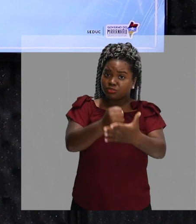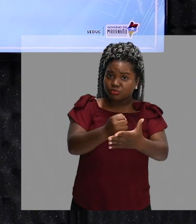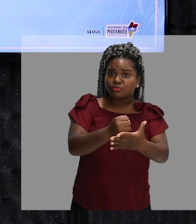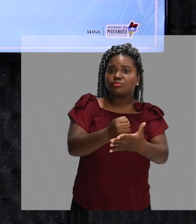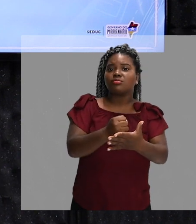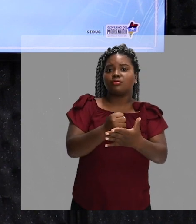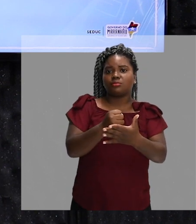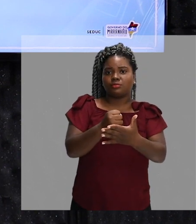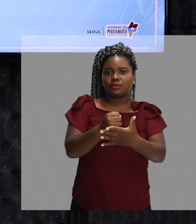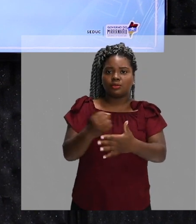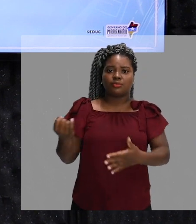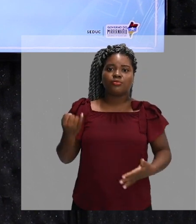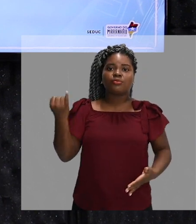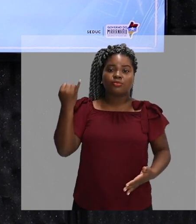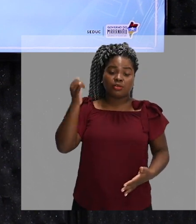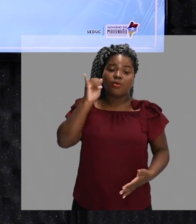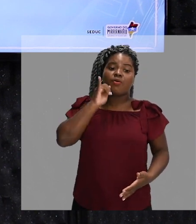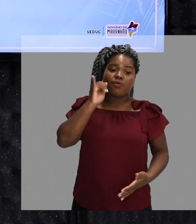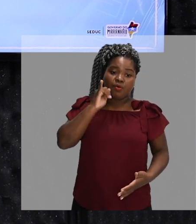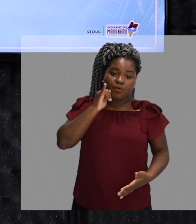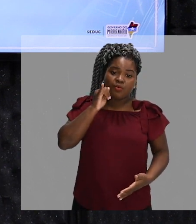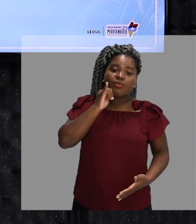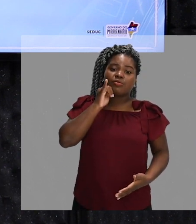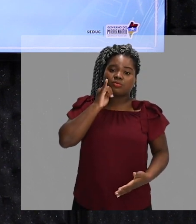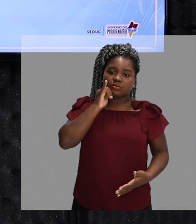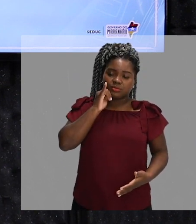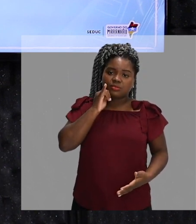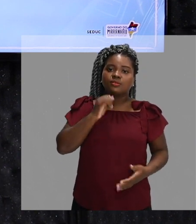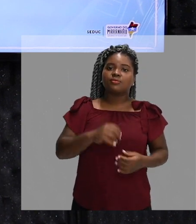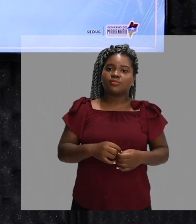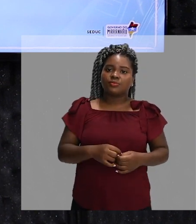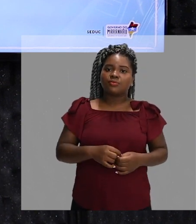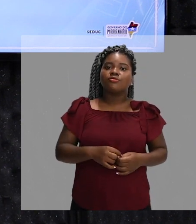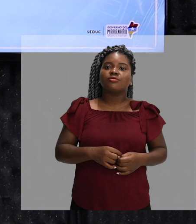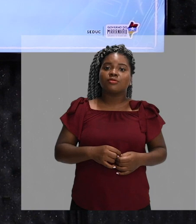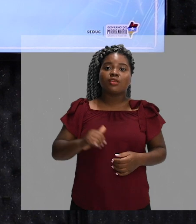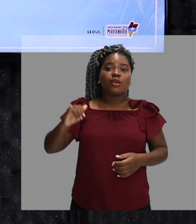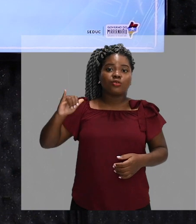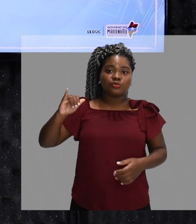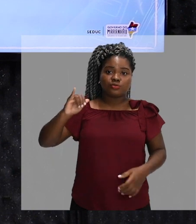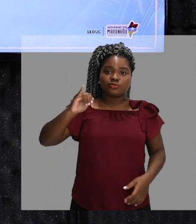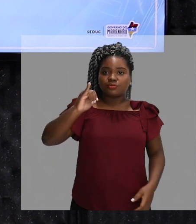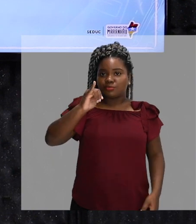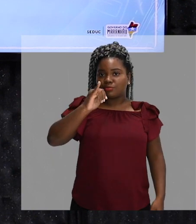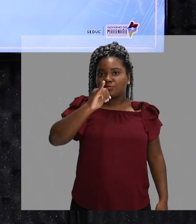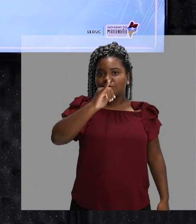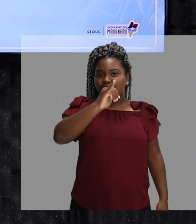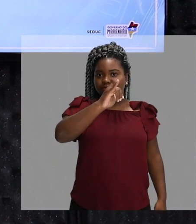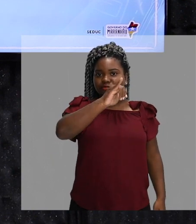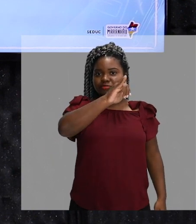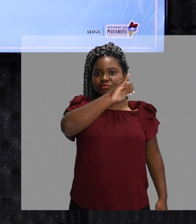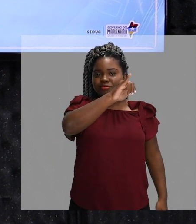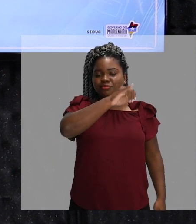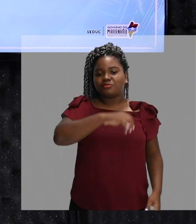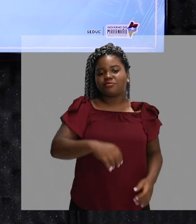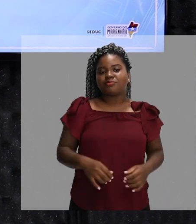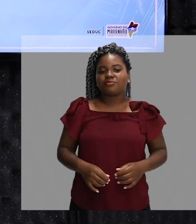grande importância. Um exemplo, orientar o tráfego dos aviões.